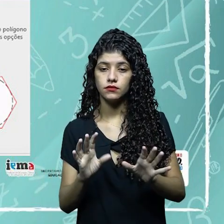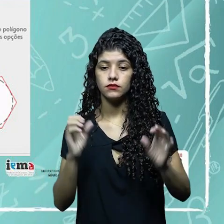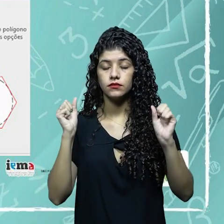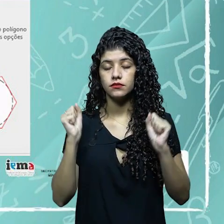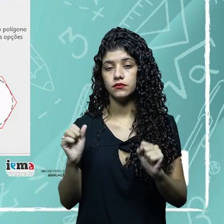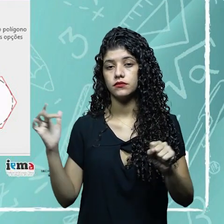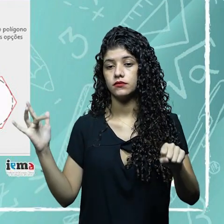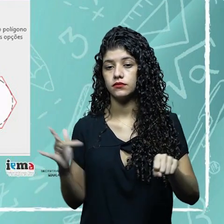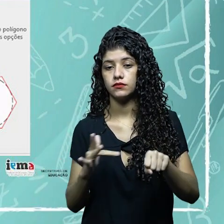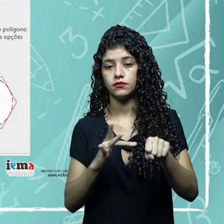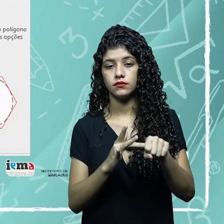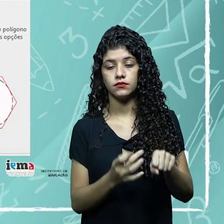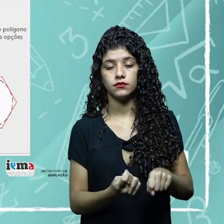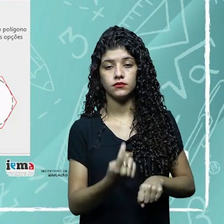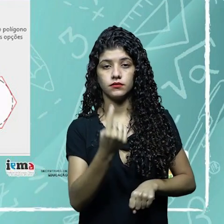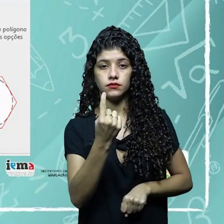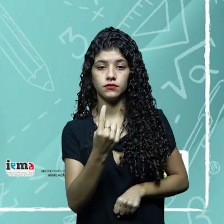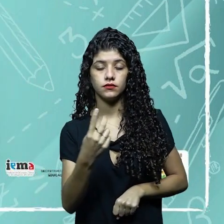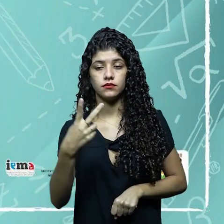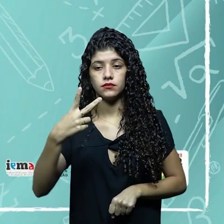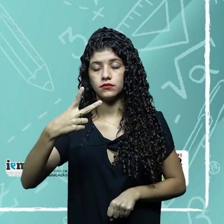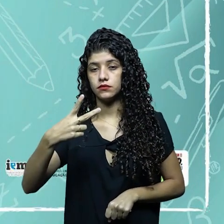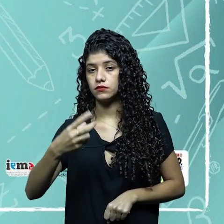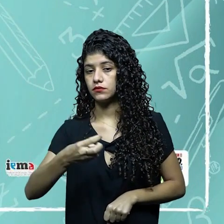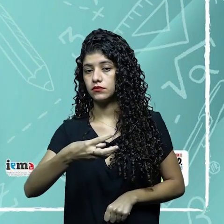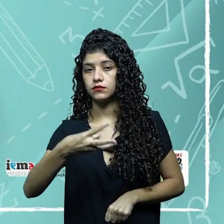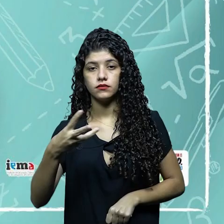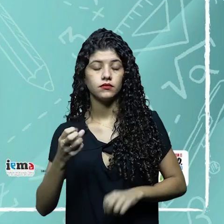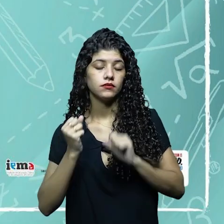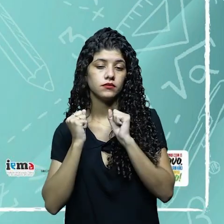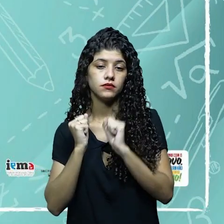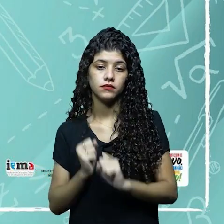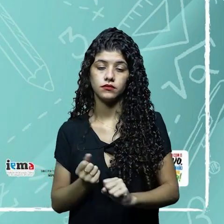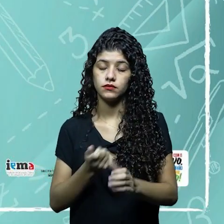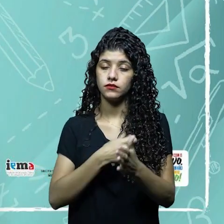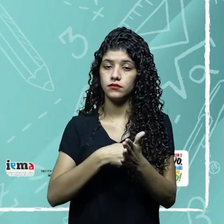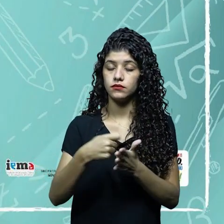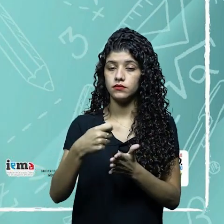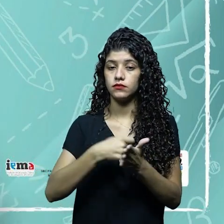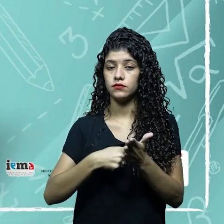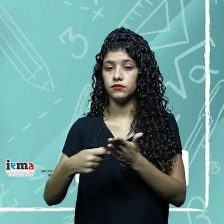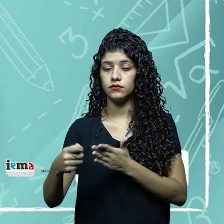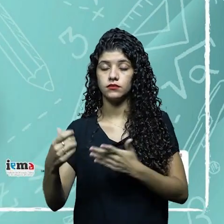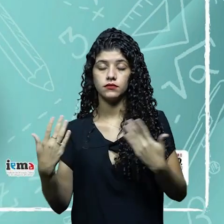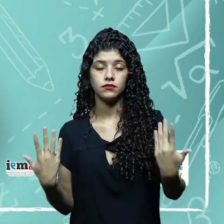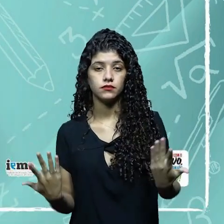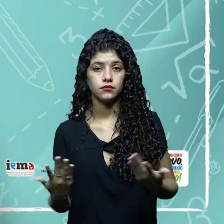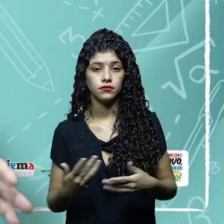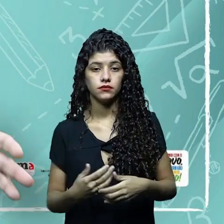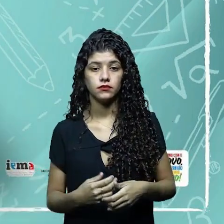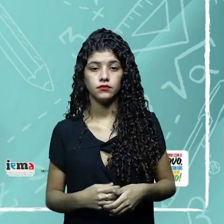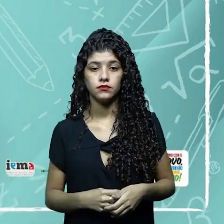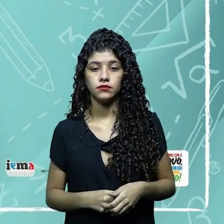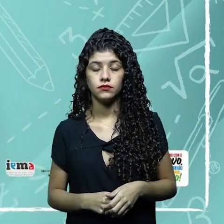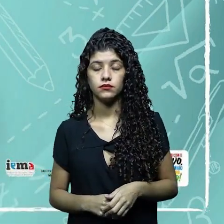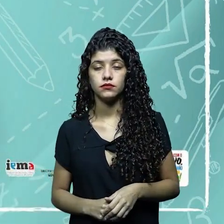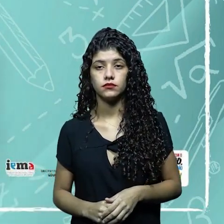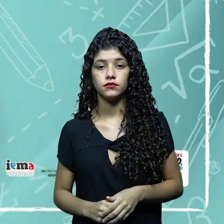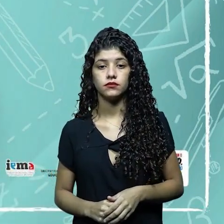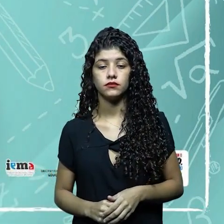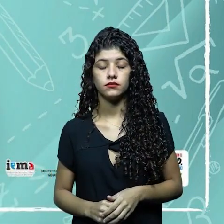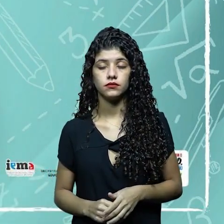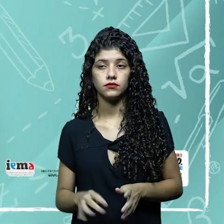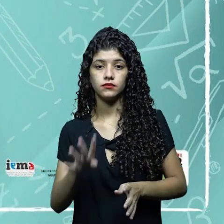você pode clicar no primeiro ponto, no segundo ponto, ele pode ser inscrito ou subscrito. Então,